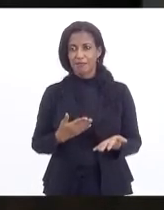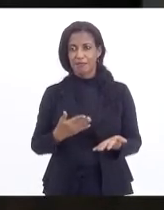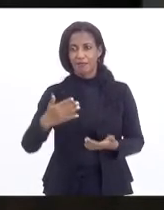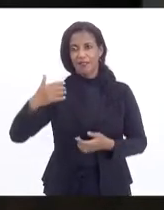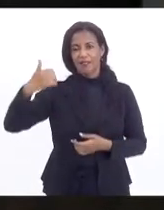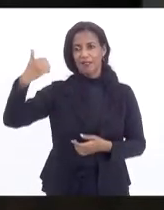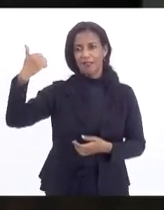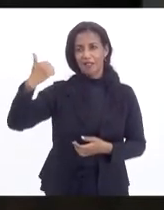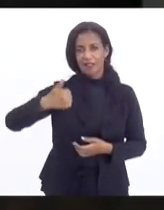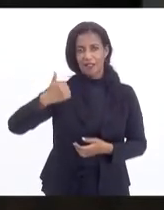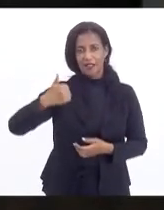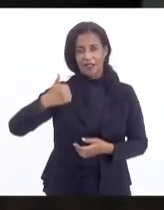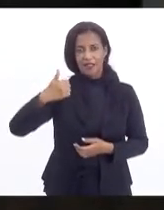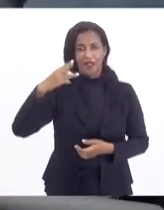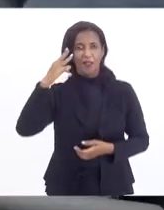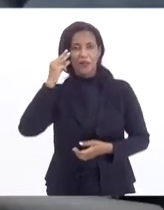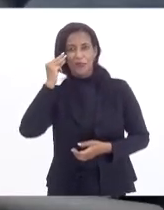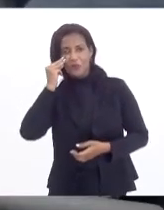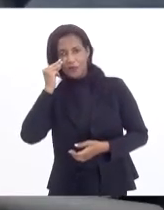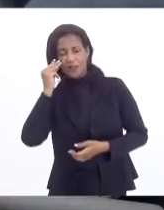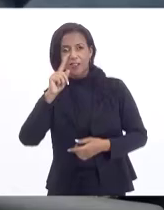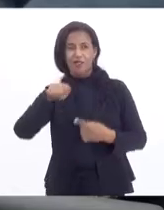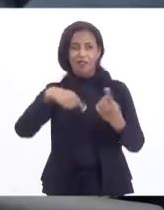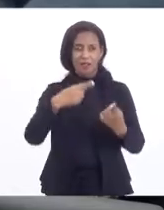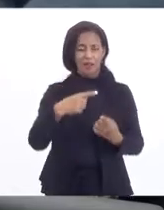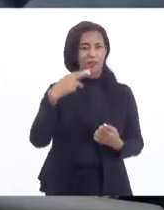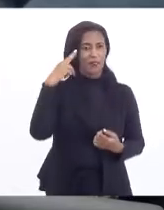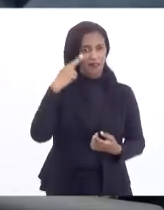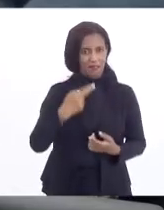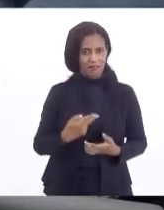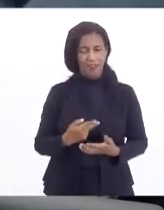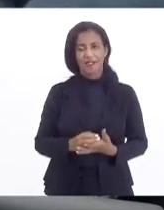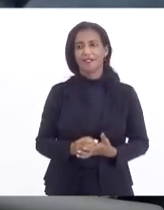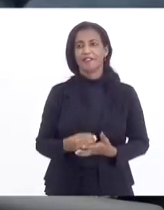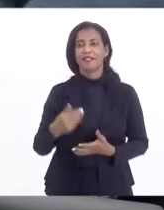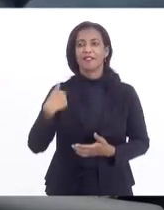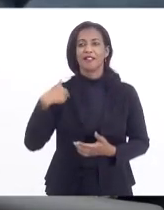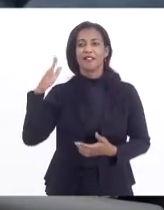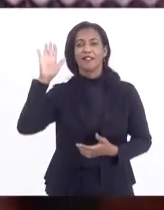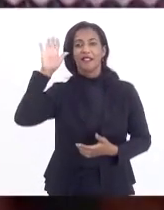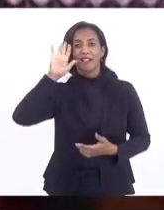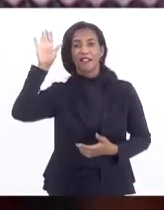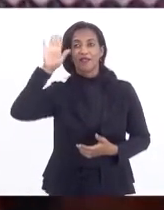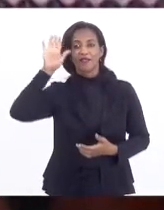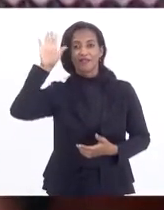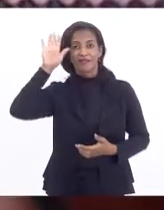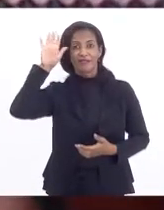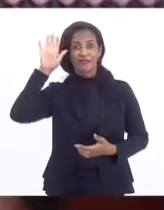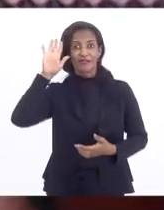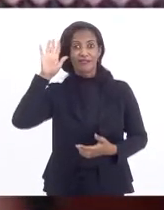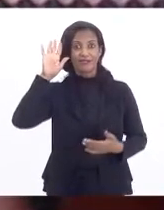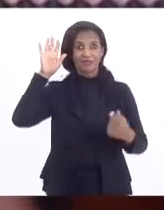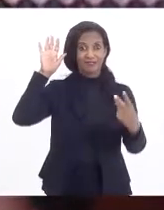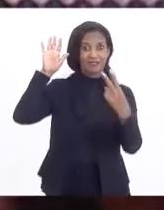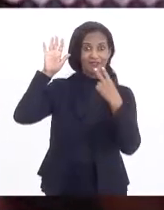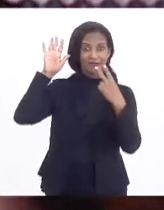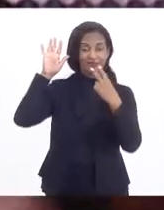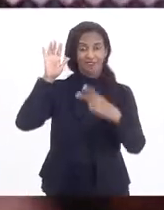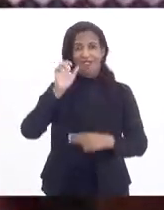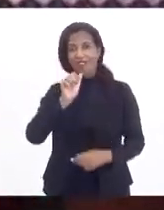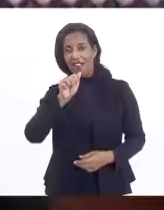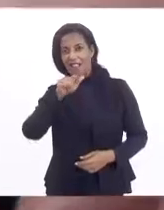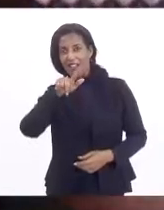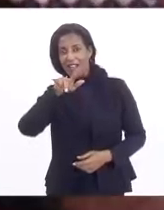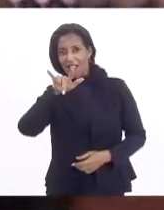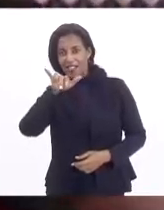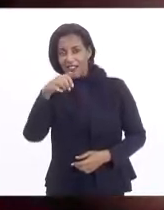pela ordem da deputada Renata. Obrigada, presidente, que eu estava aqui levantando o dedo há um tempão, aí a Super Aline me avisou